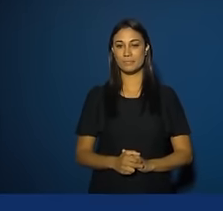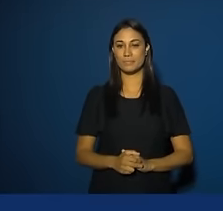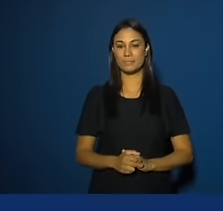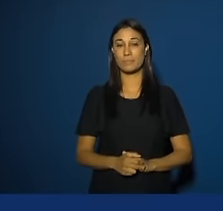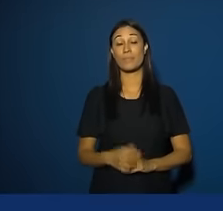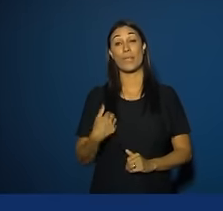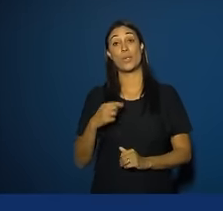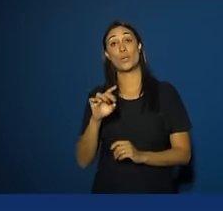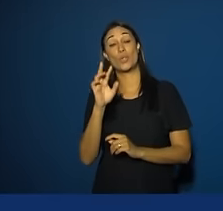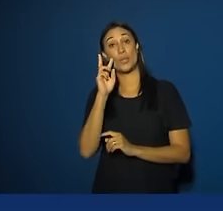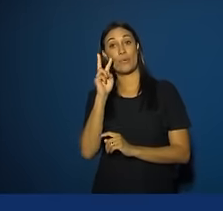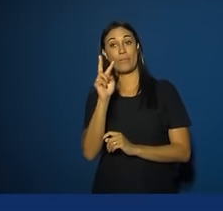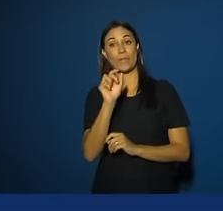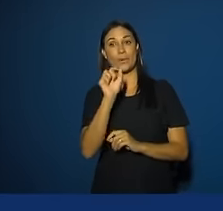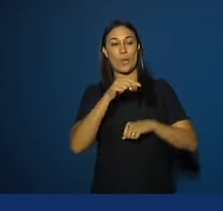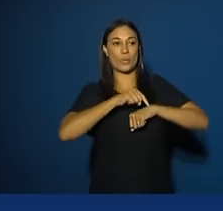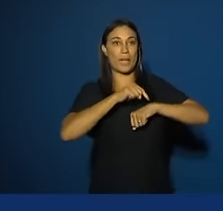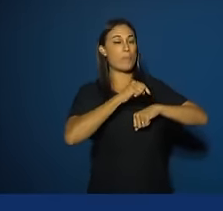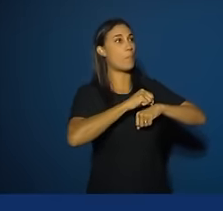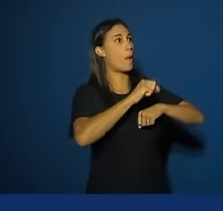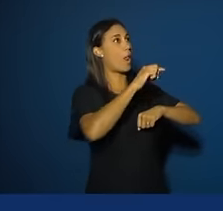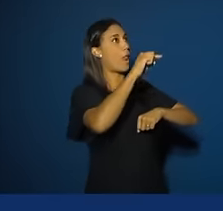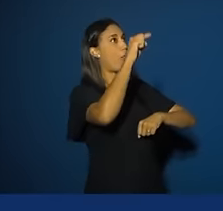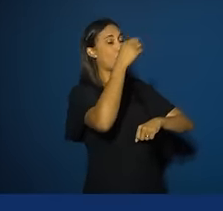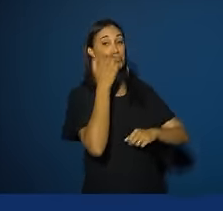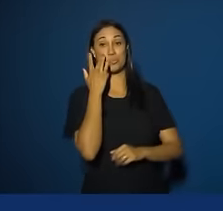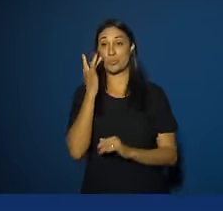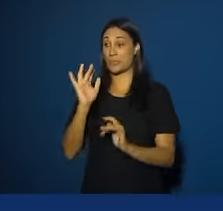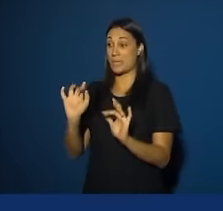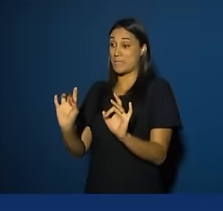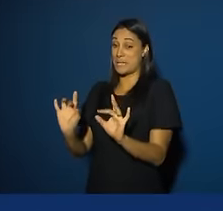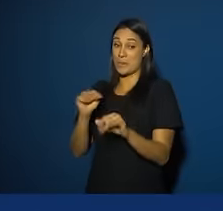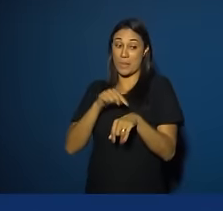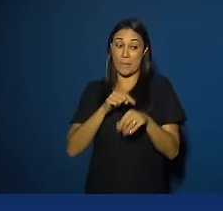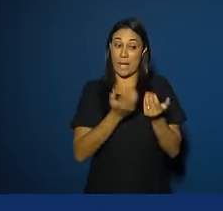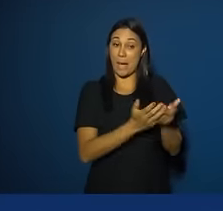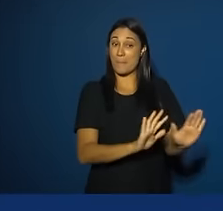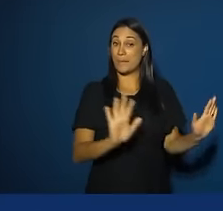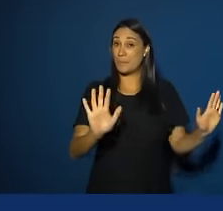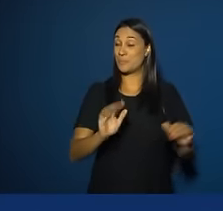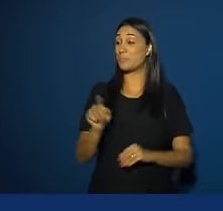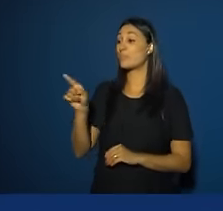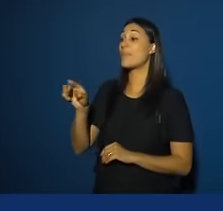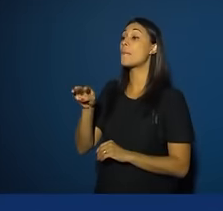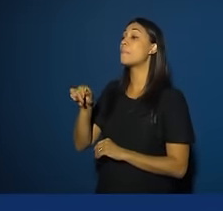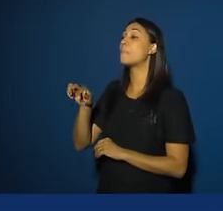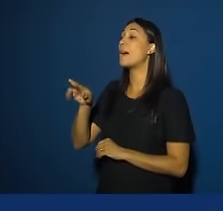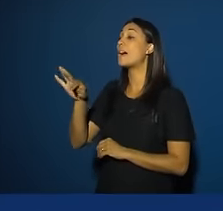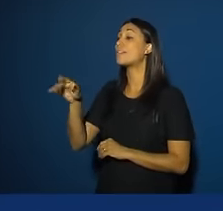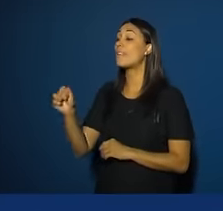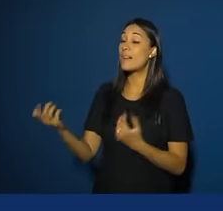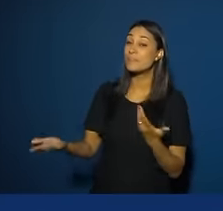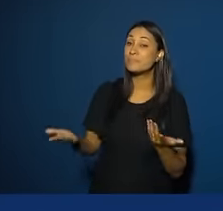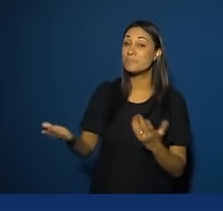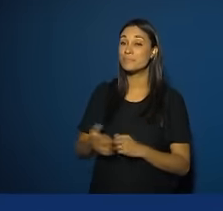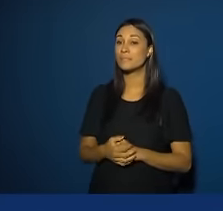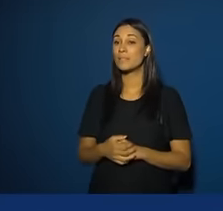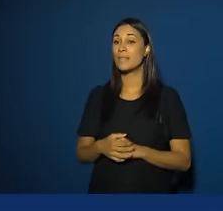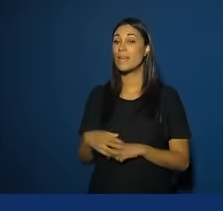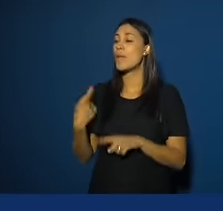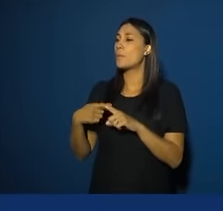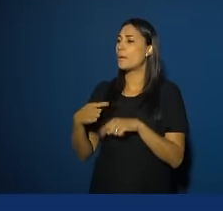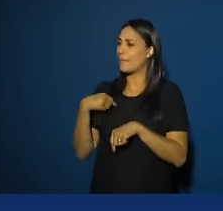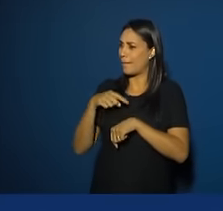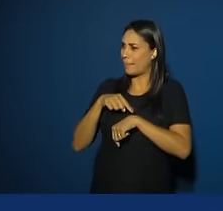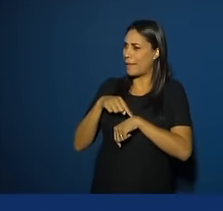Eu eu só tô vendo o tempo subindo eu não sei quem tá gostando disso aqui né então é a Mar Cadê Alé não sei